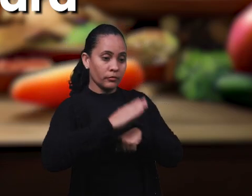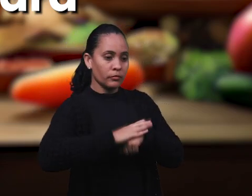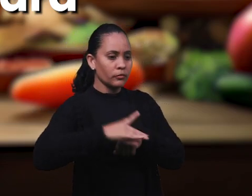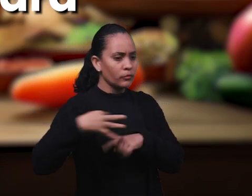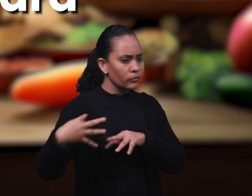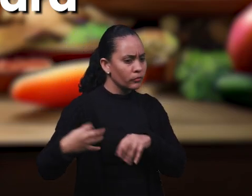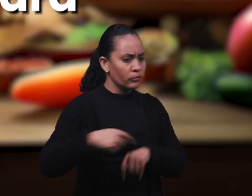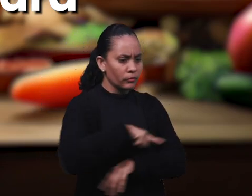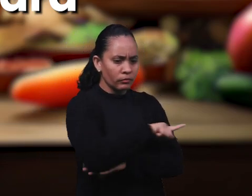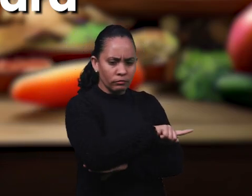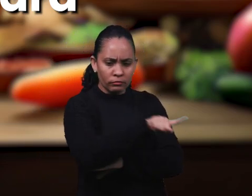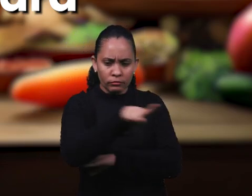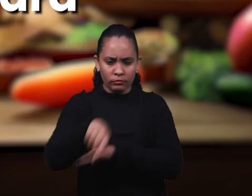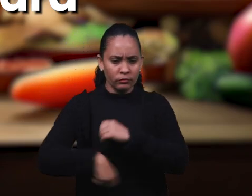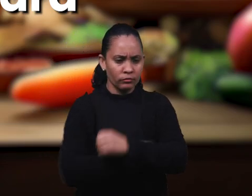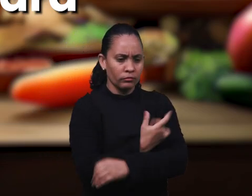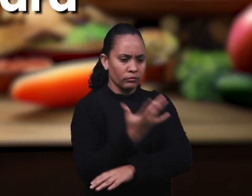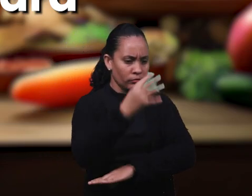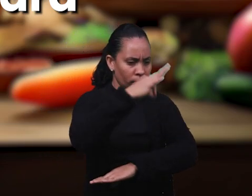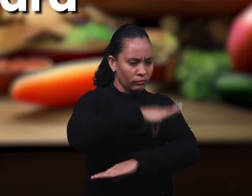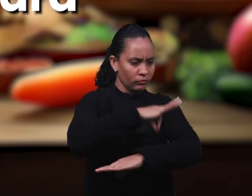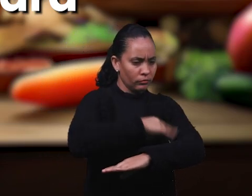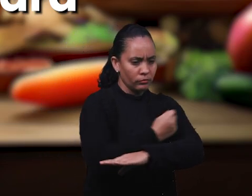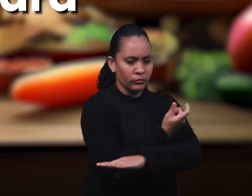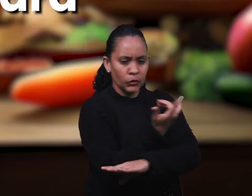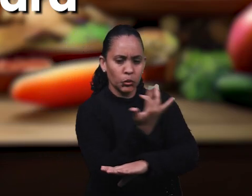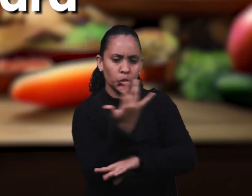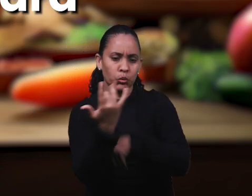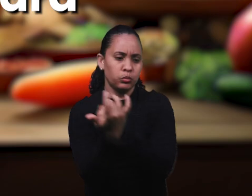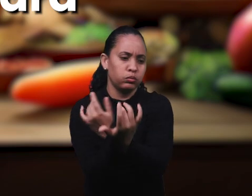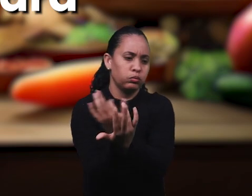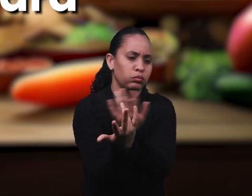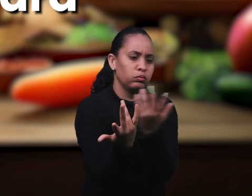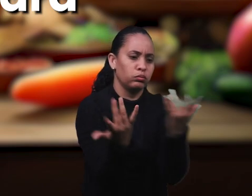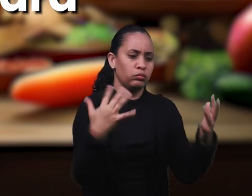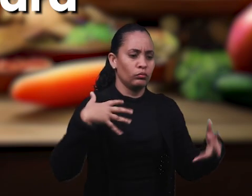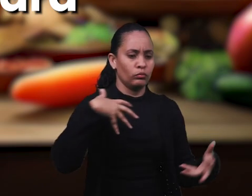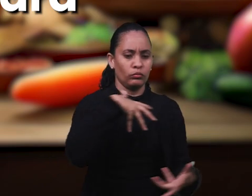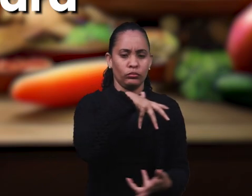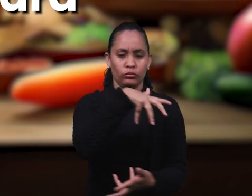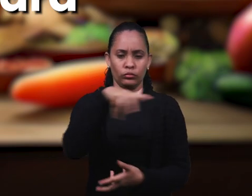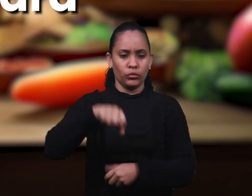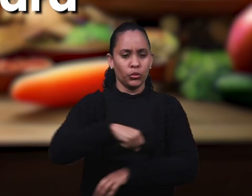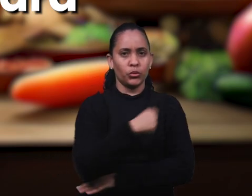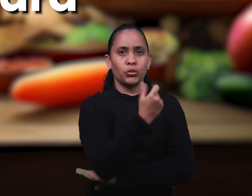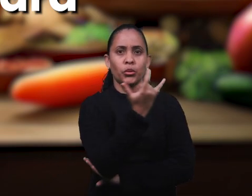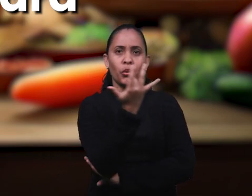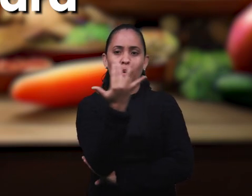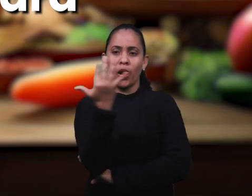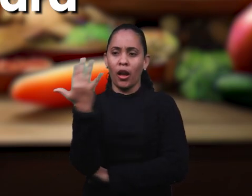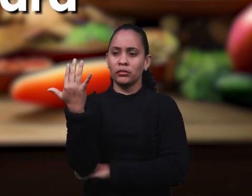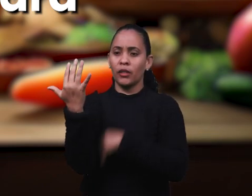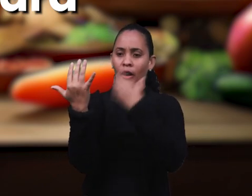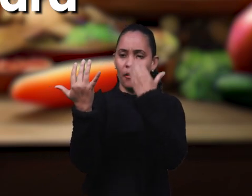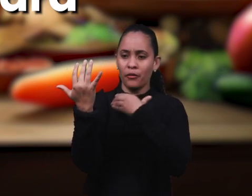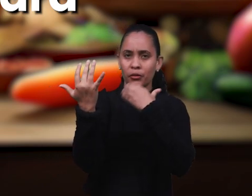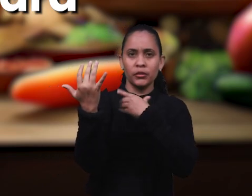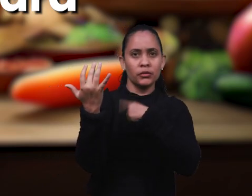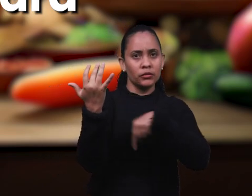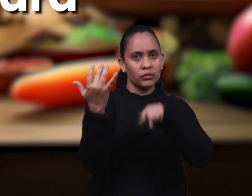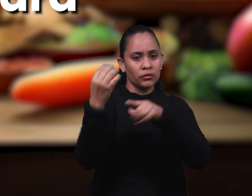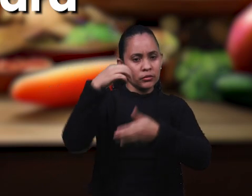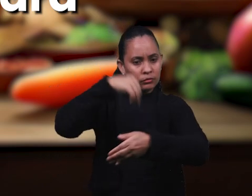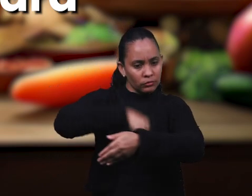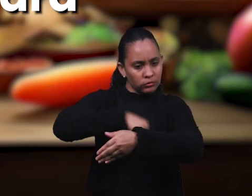tenho dado toda a erva que dê semente, que está sobre a face de toda a terra, e toda árvore em que há fruto que